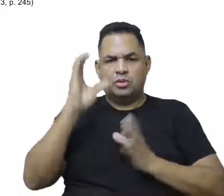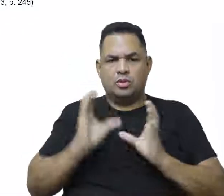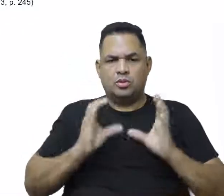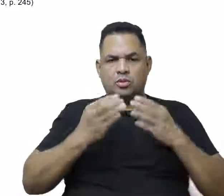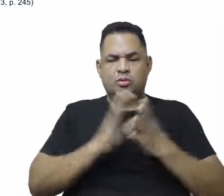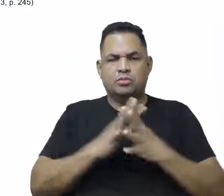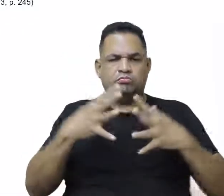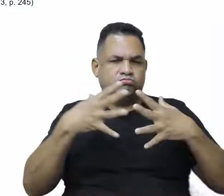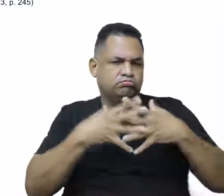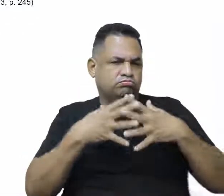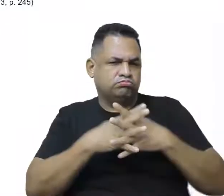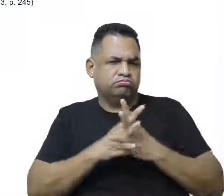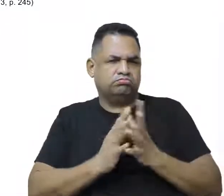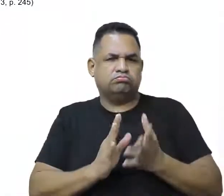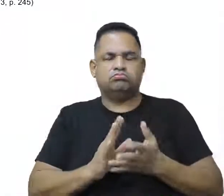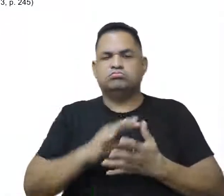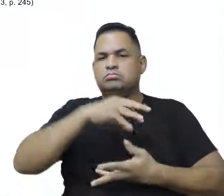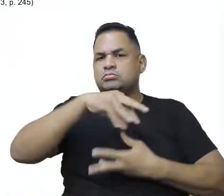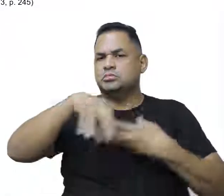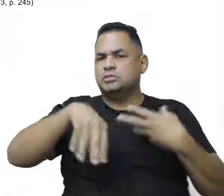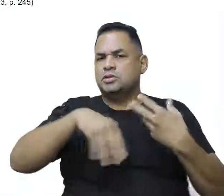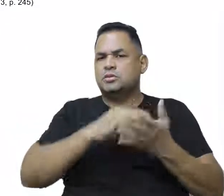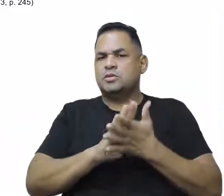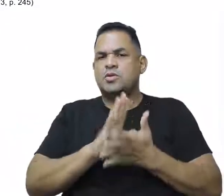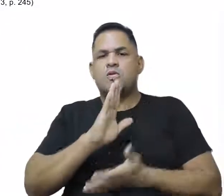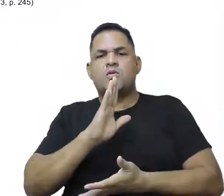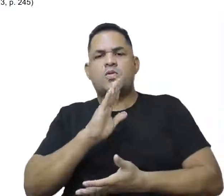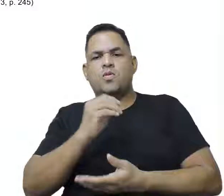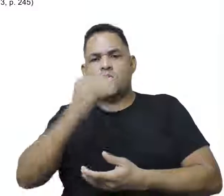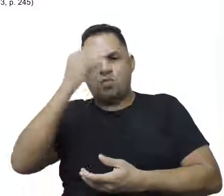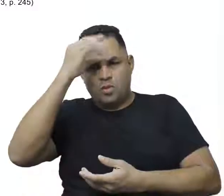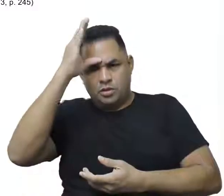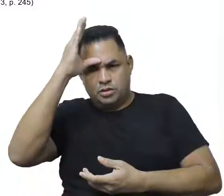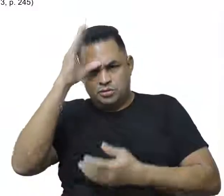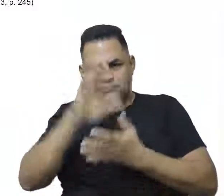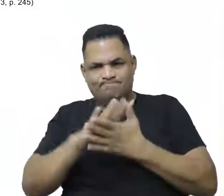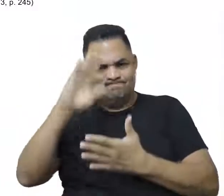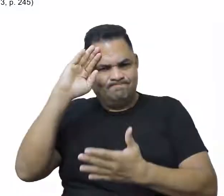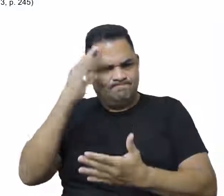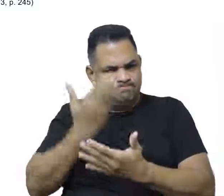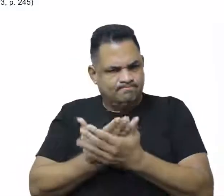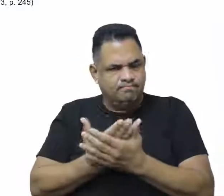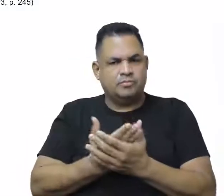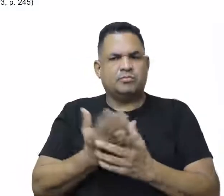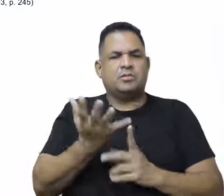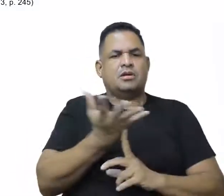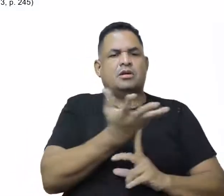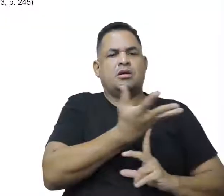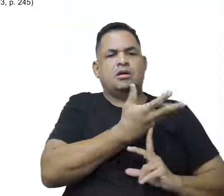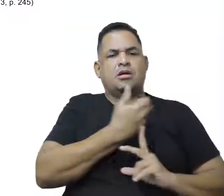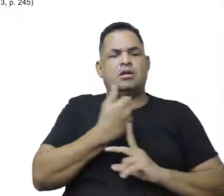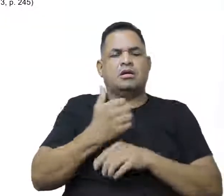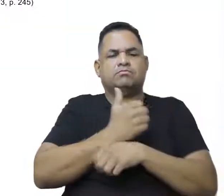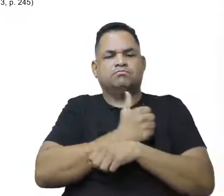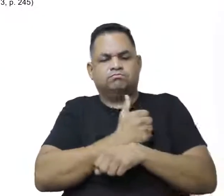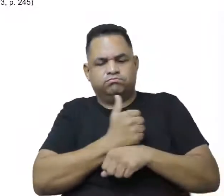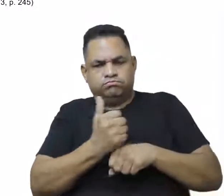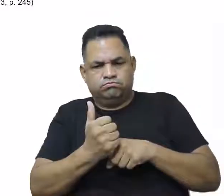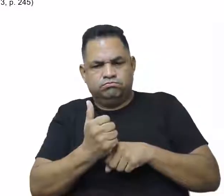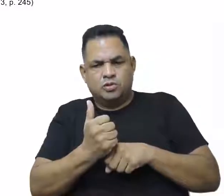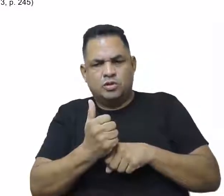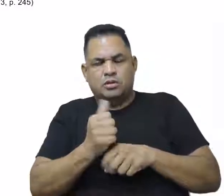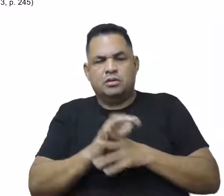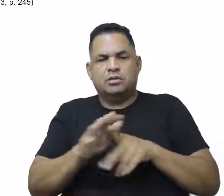que envolve crenças, que envolve a arte, que envolve a moral e que envolve